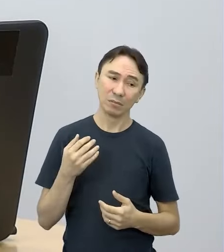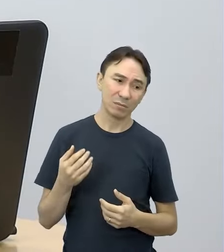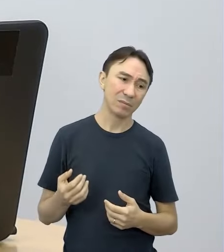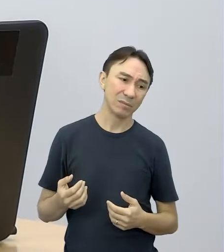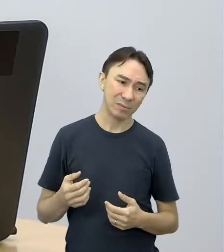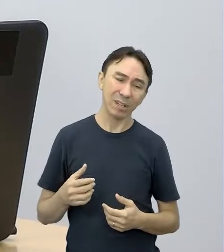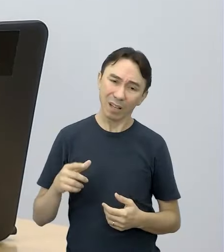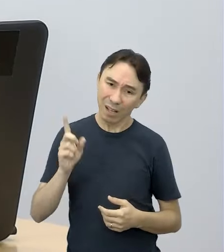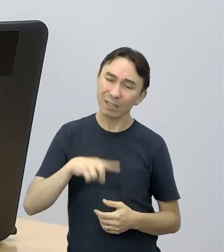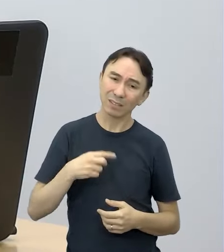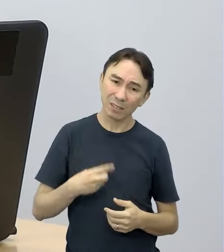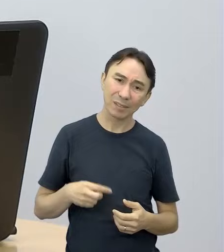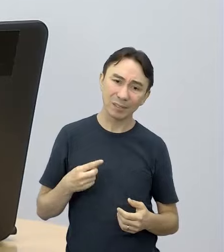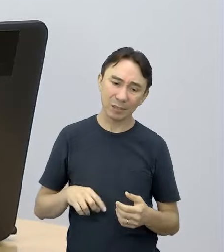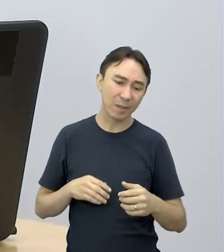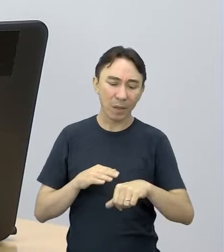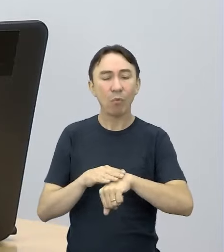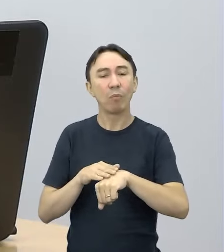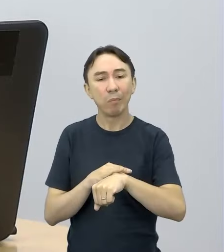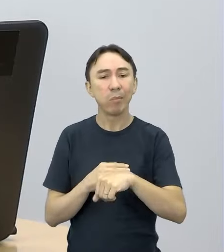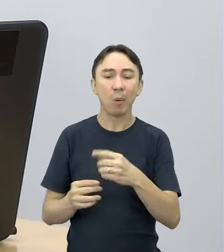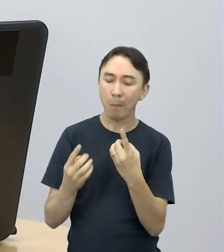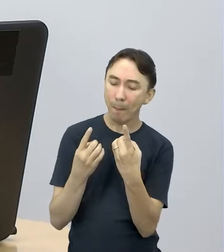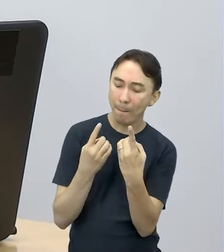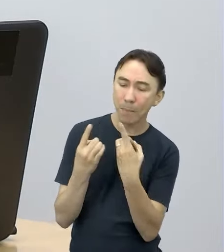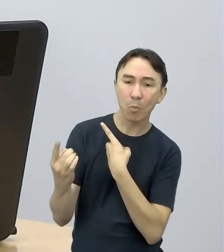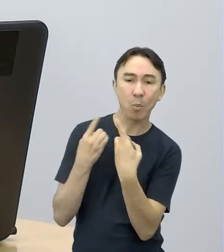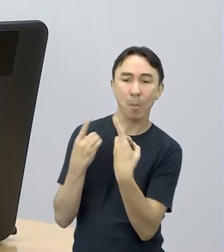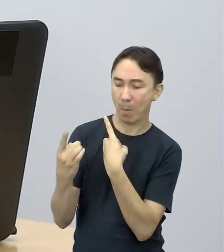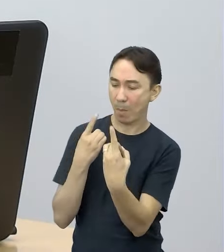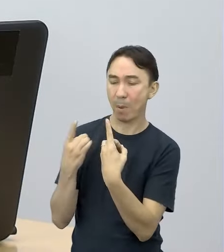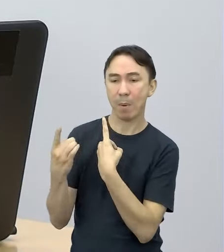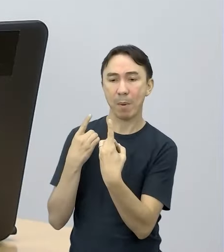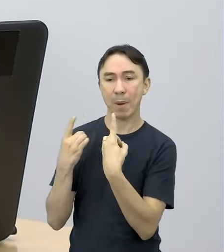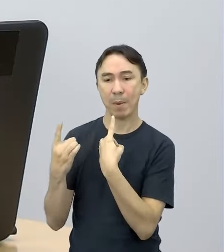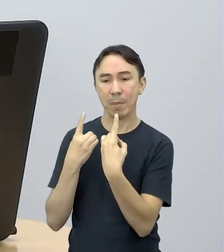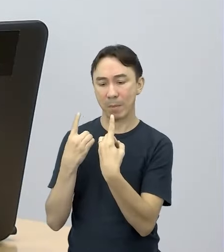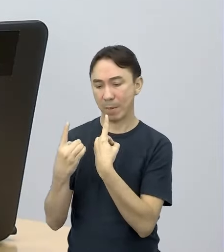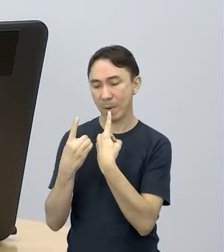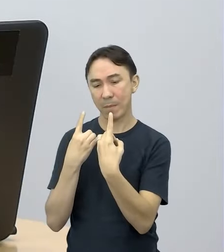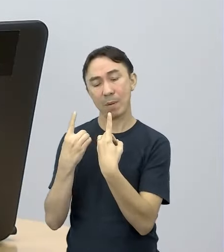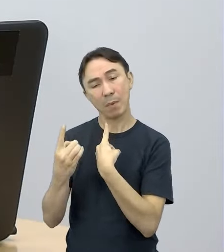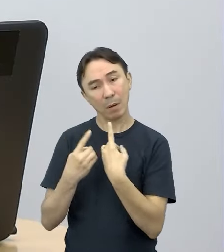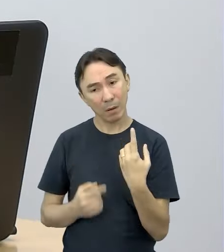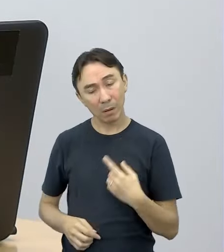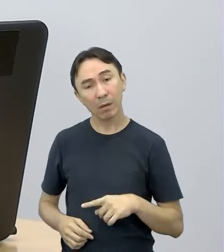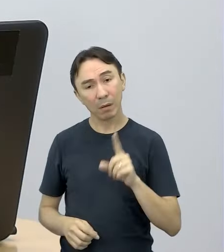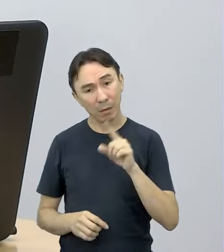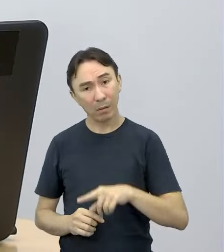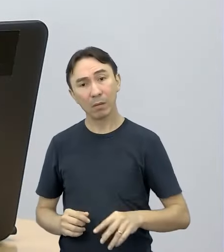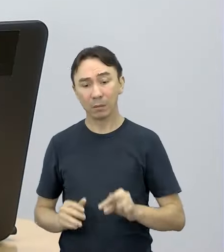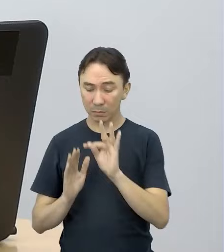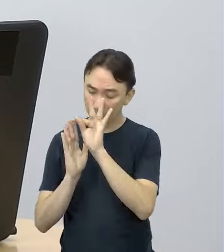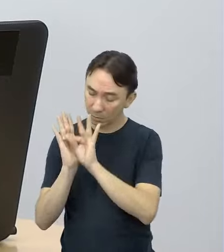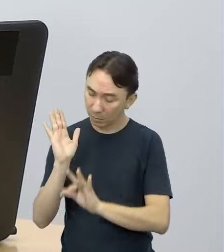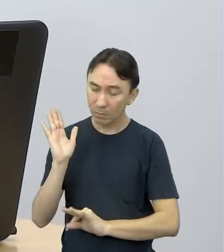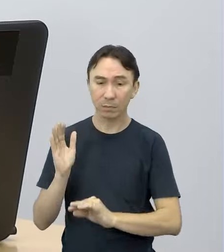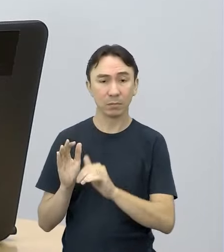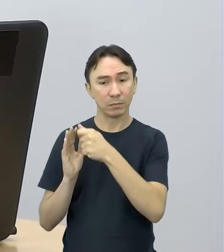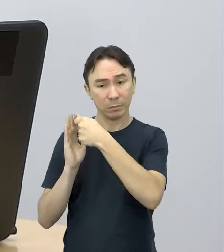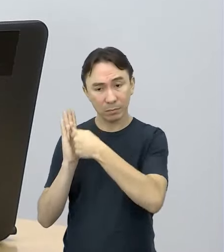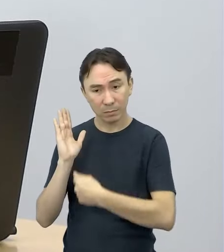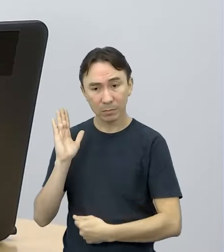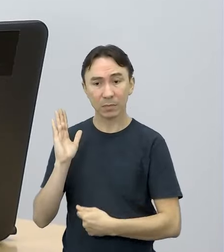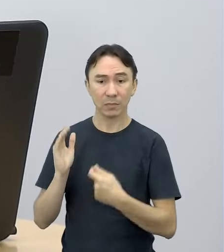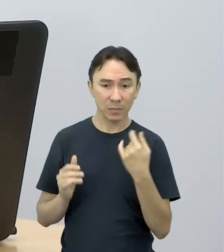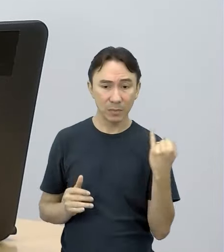do debate mesmo, né? Então, além também, né, em relação à produção textual, mas a questão da oralidade